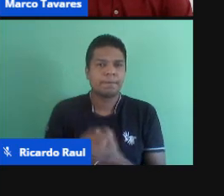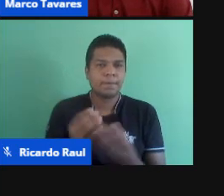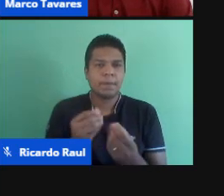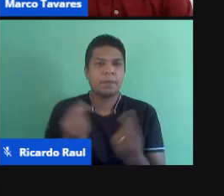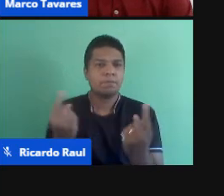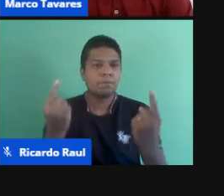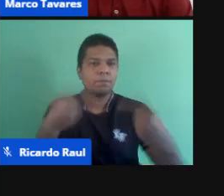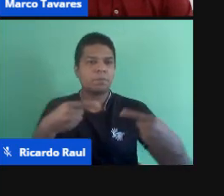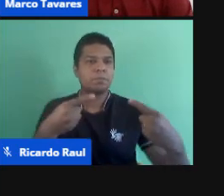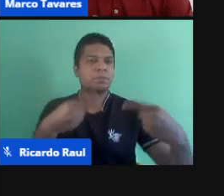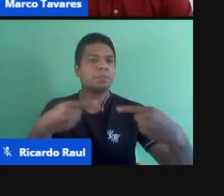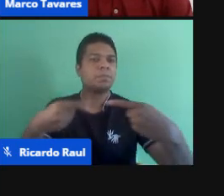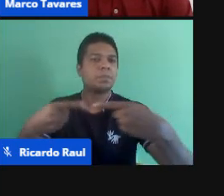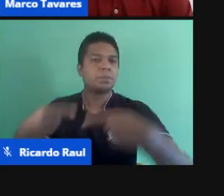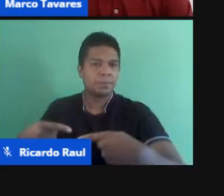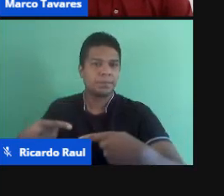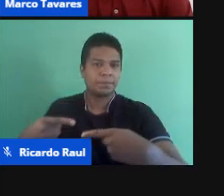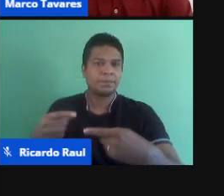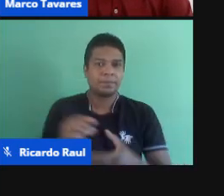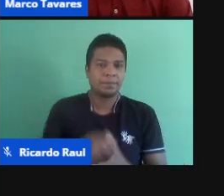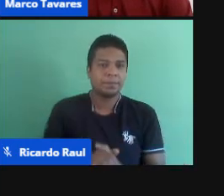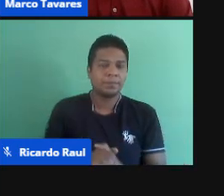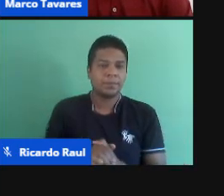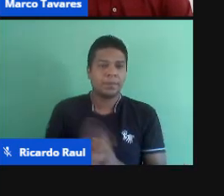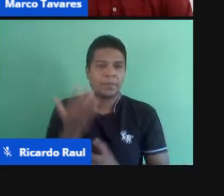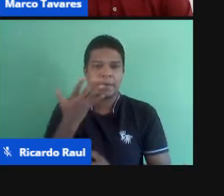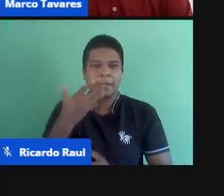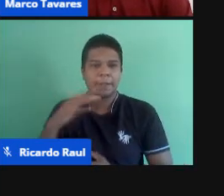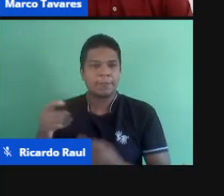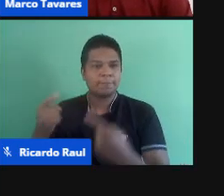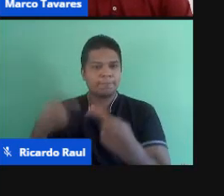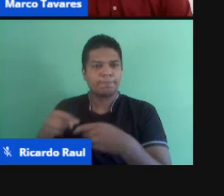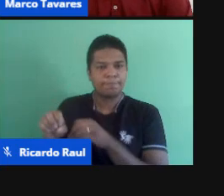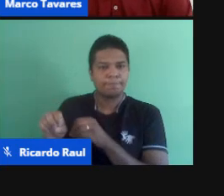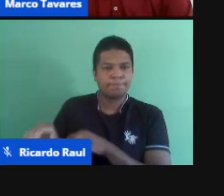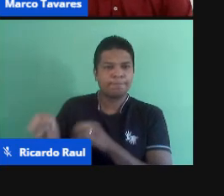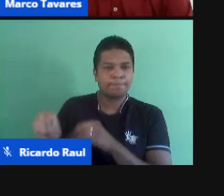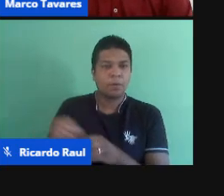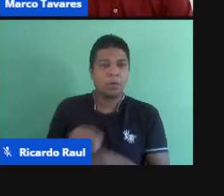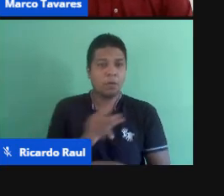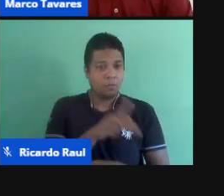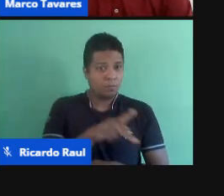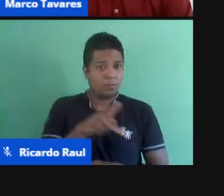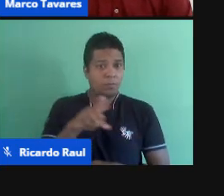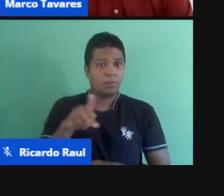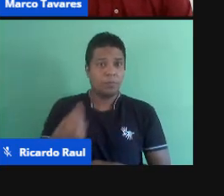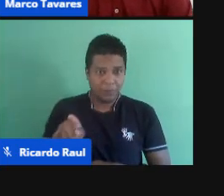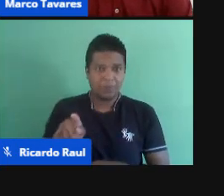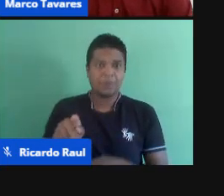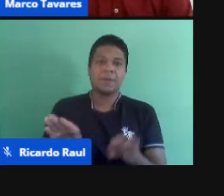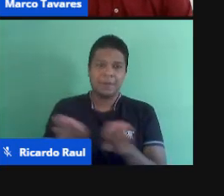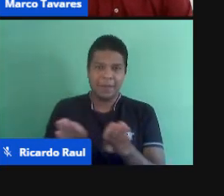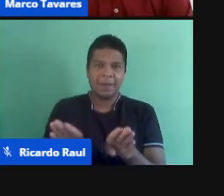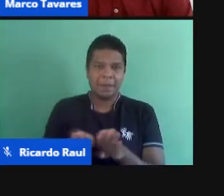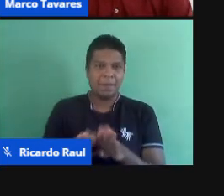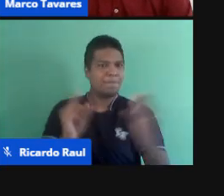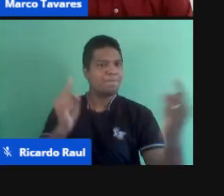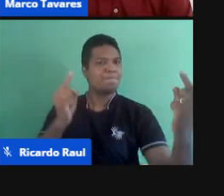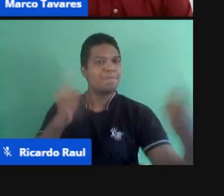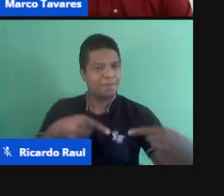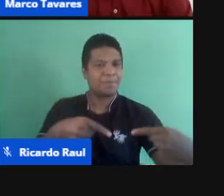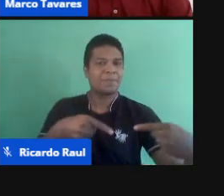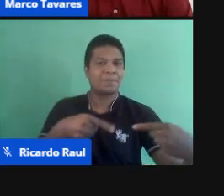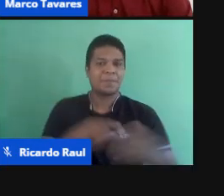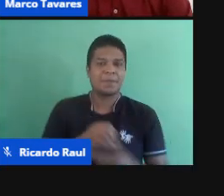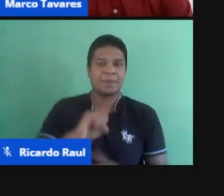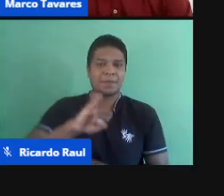competição, né? Gera na criança a competição, o professor é competitivo, e aí o GIRES